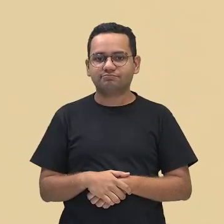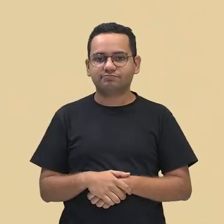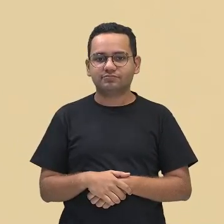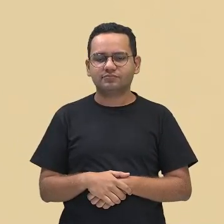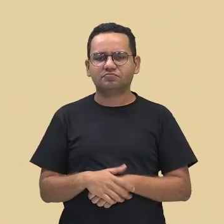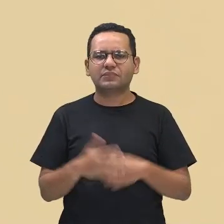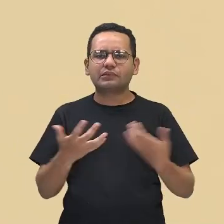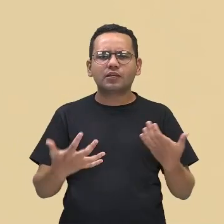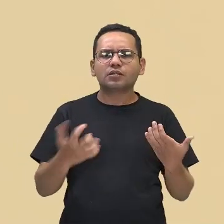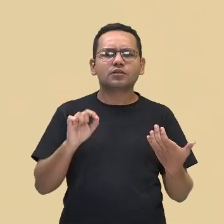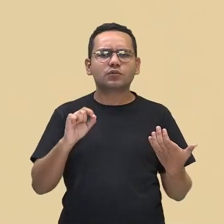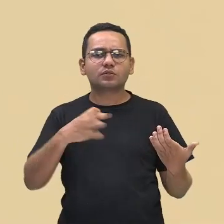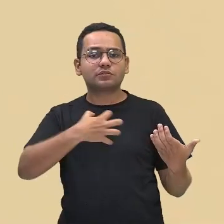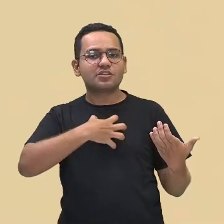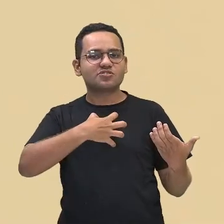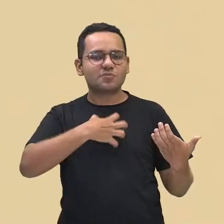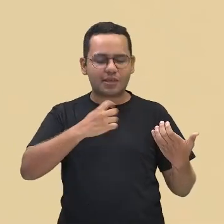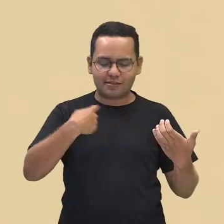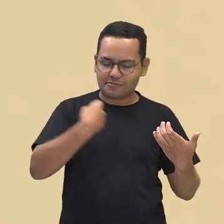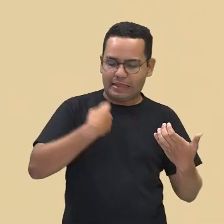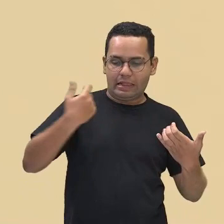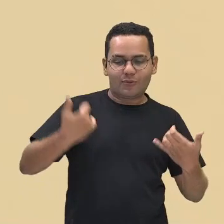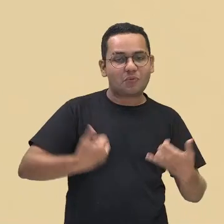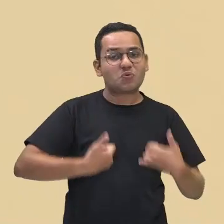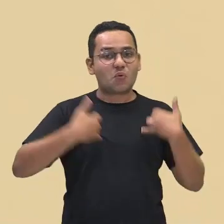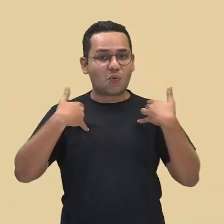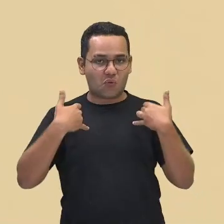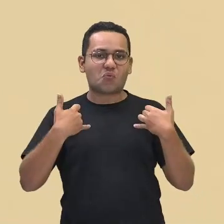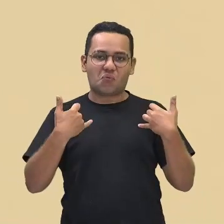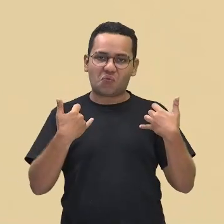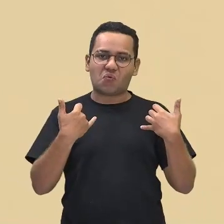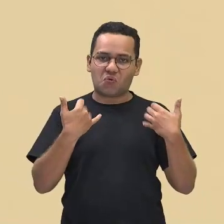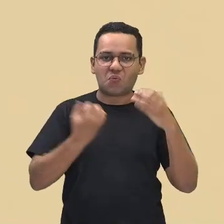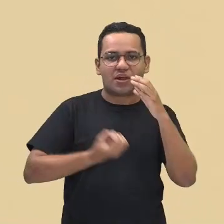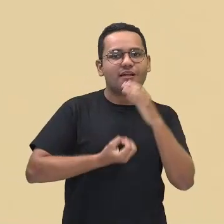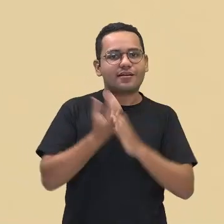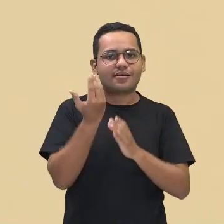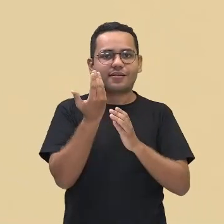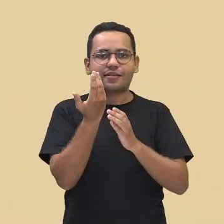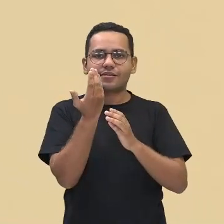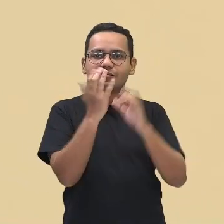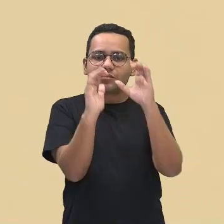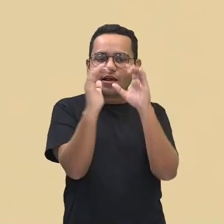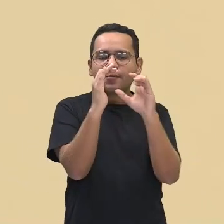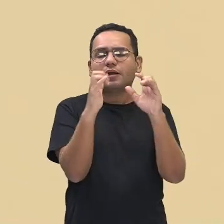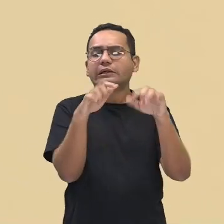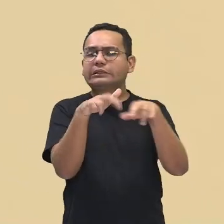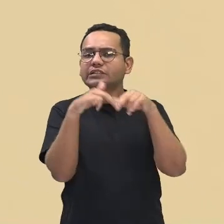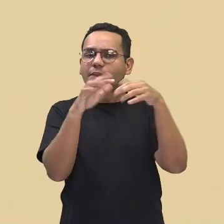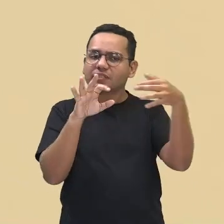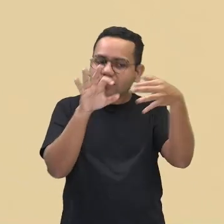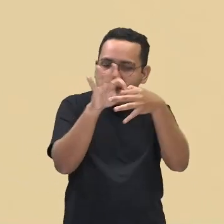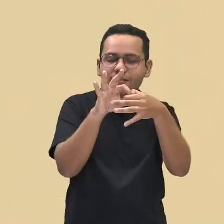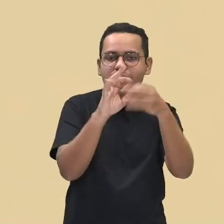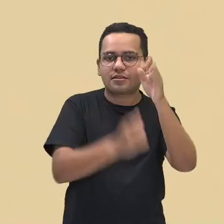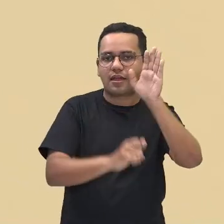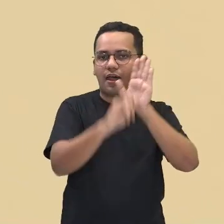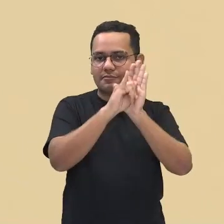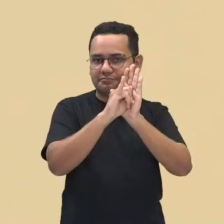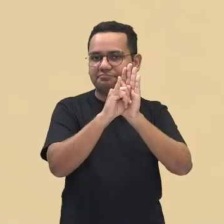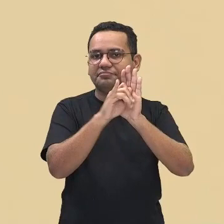sentimento de orgulho pela criação da música e pela forma como ela marca a identidade e a